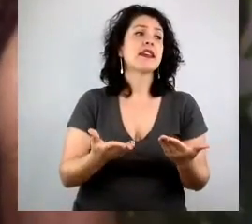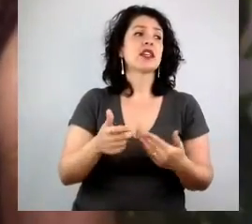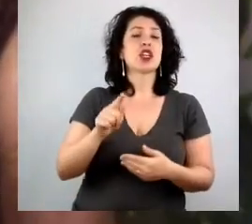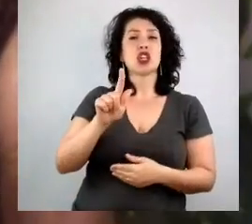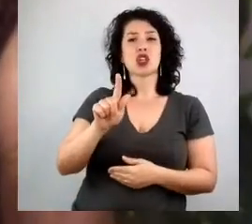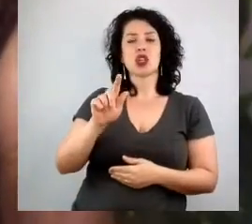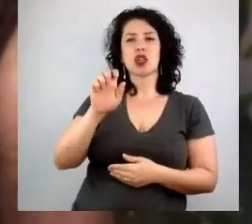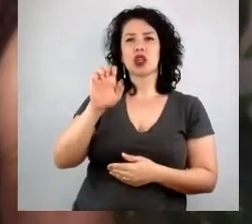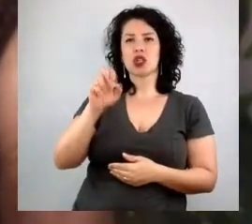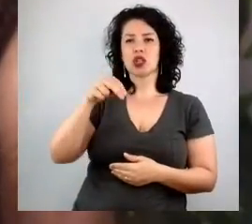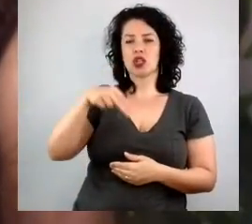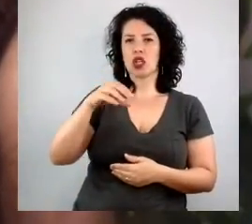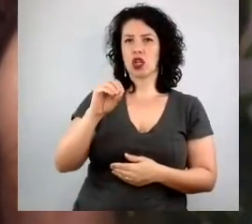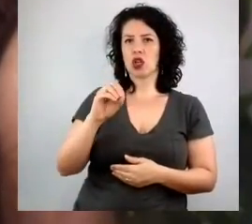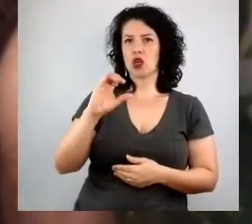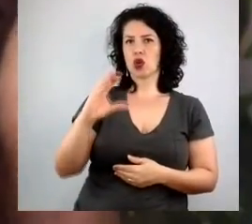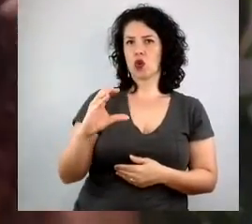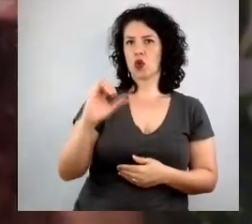genocídio.